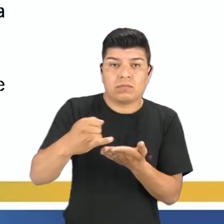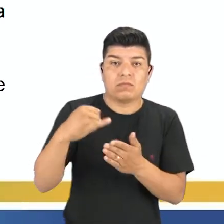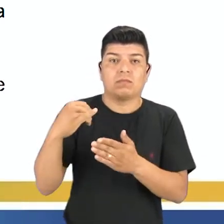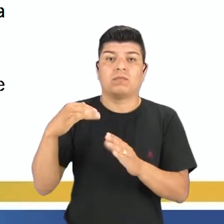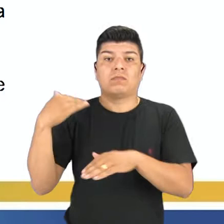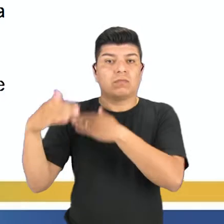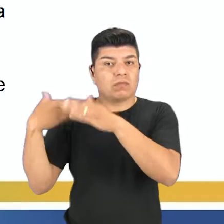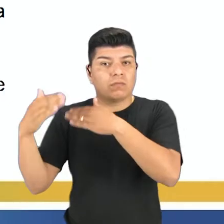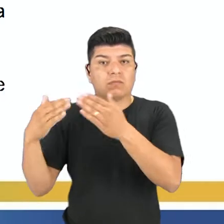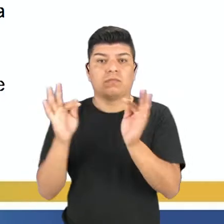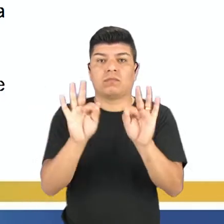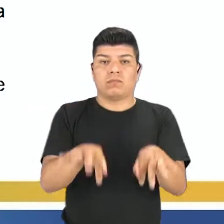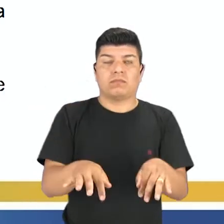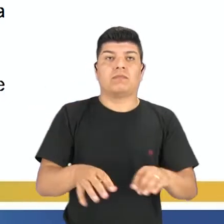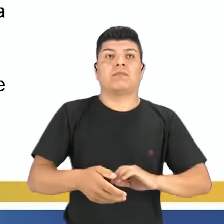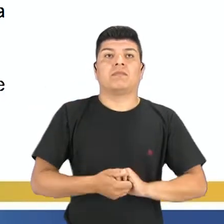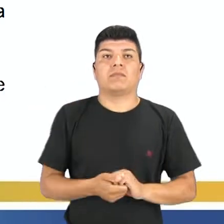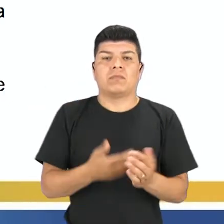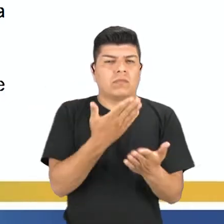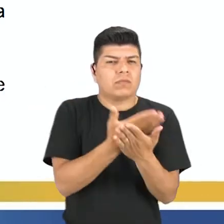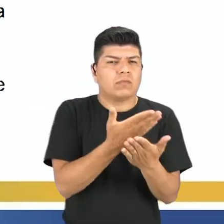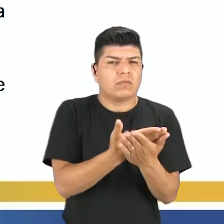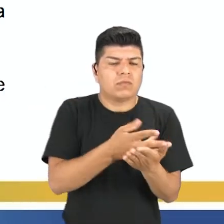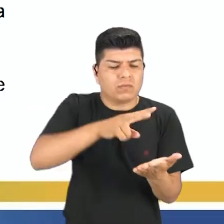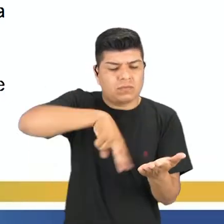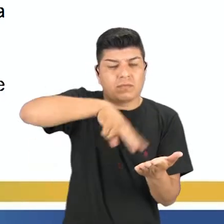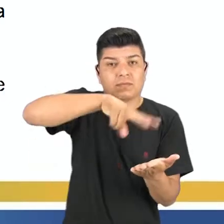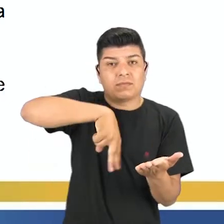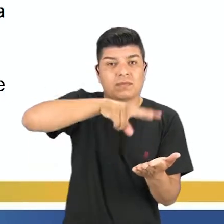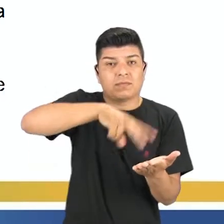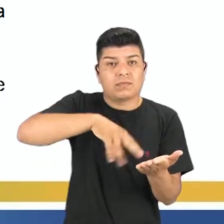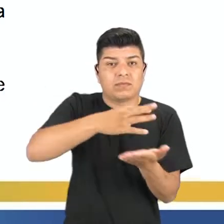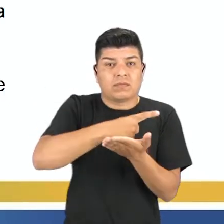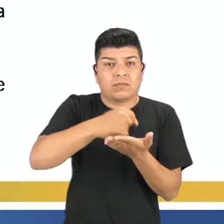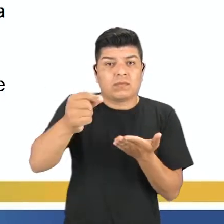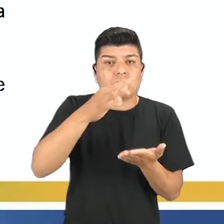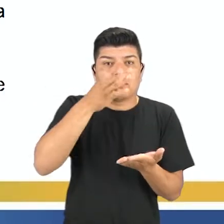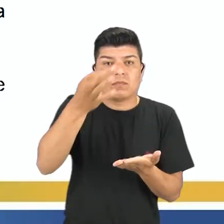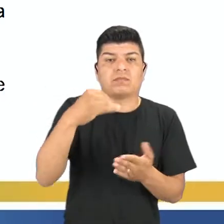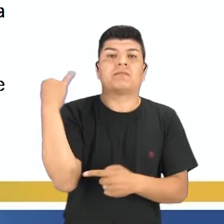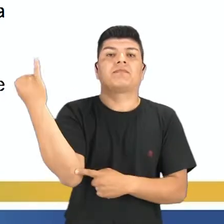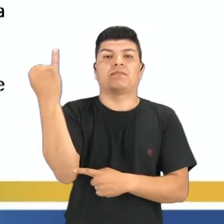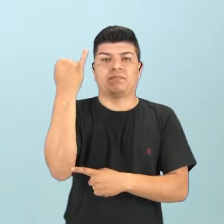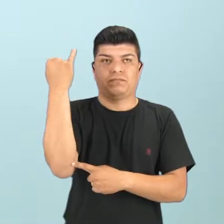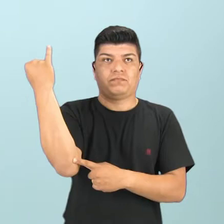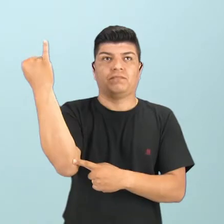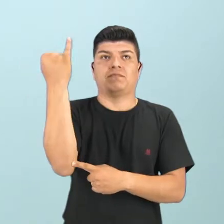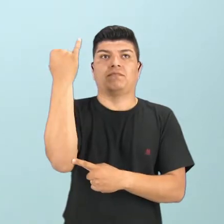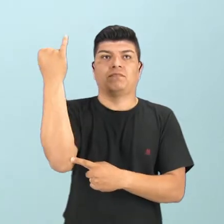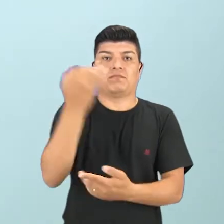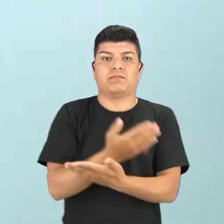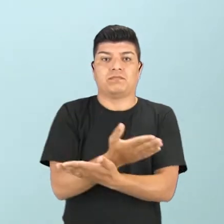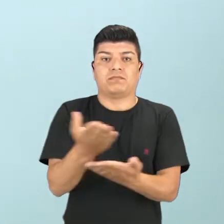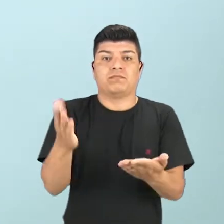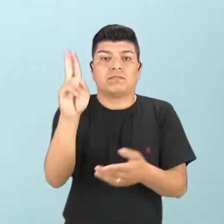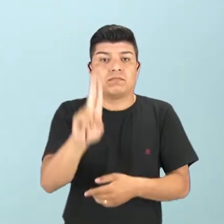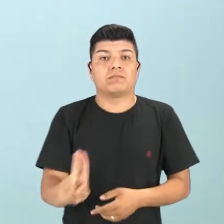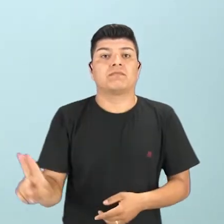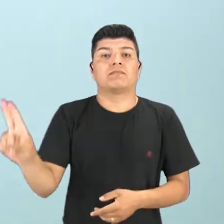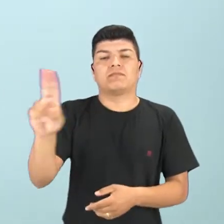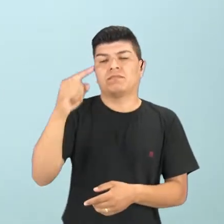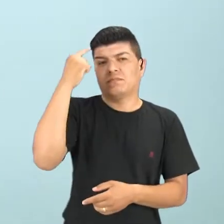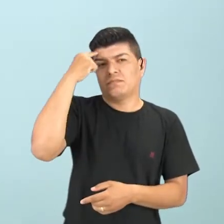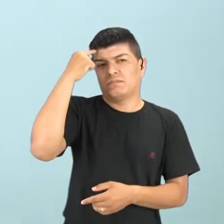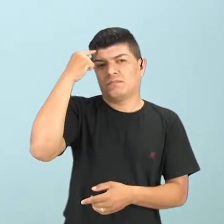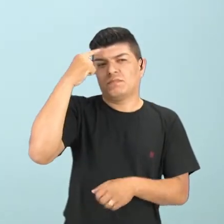desenvolvimento e conclusão. Então, estudar, ler artigos de opiniões é muito importante para você já estar trabalhando aí,